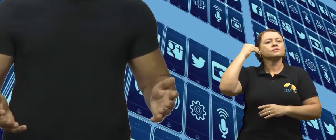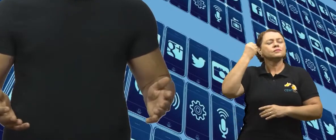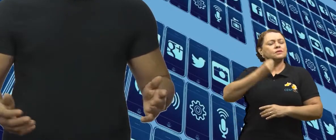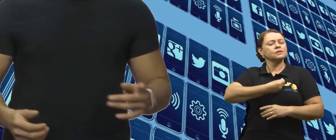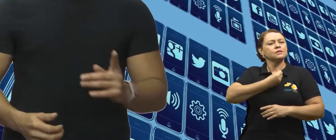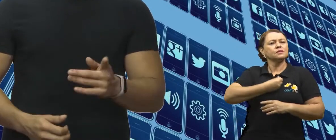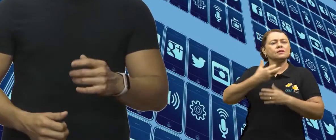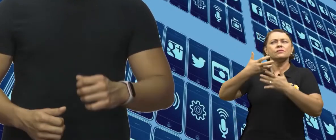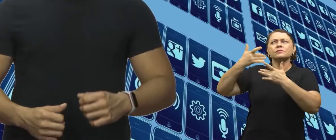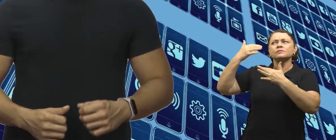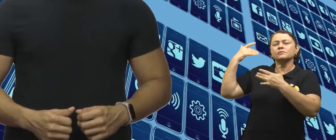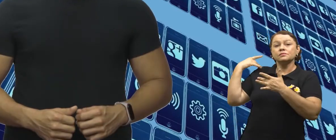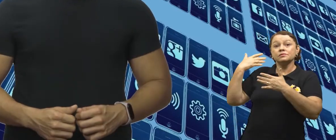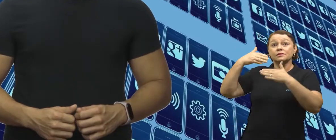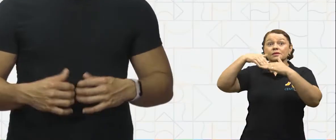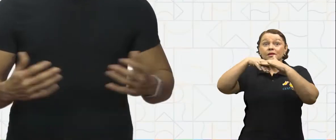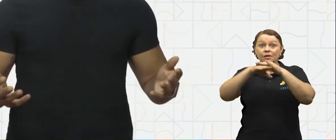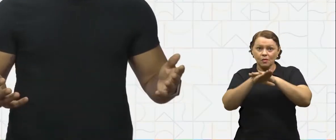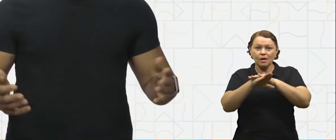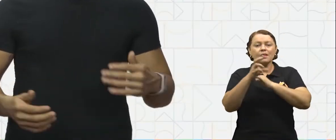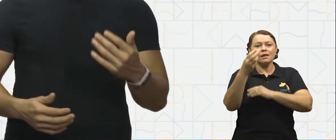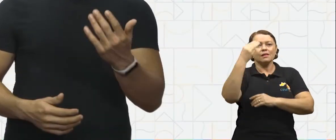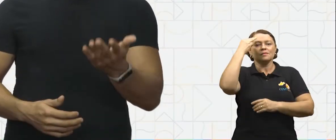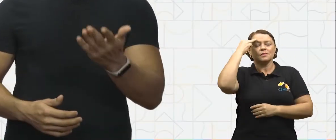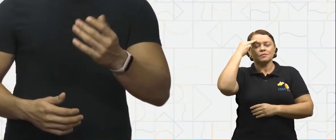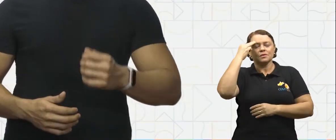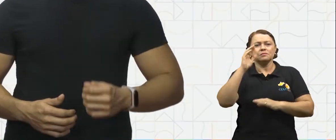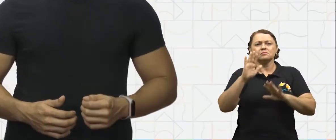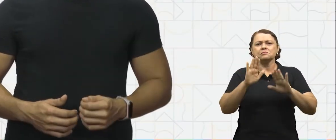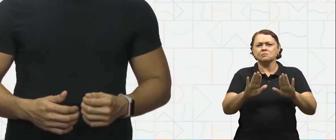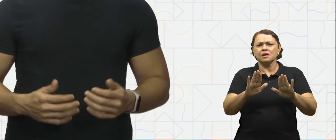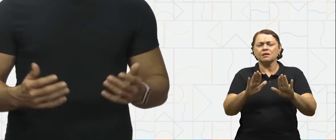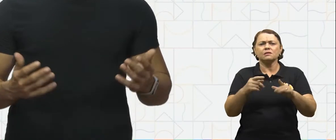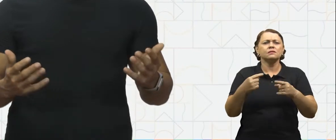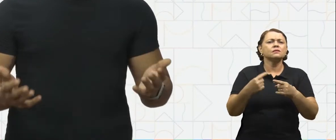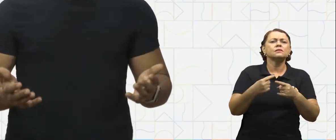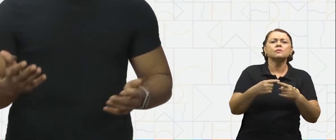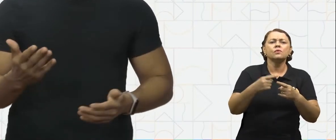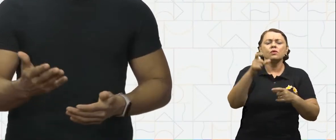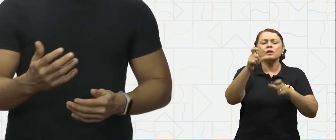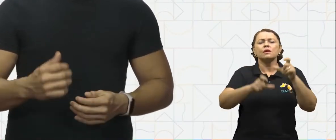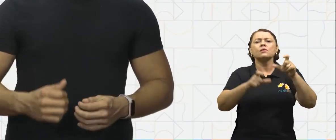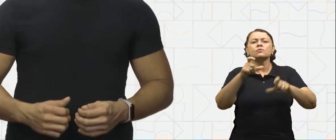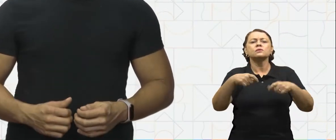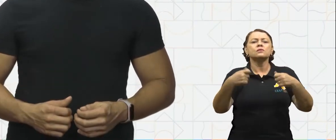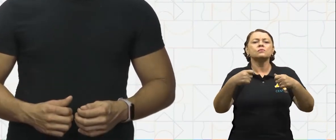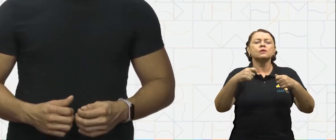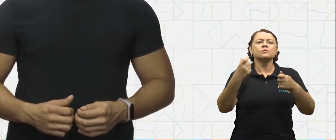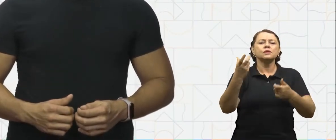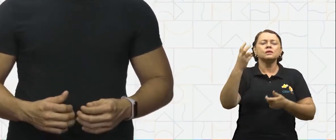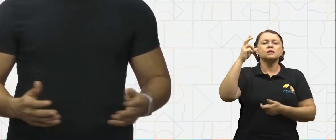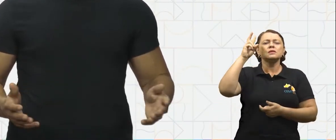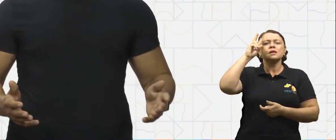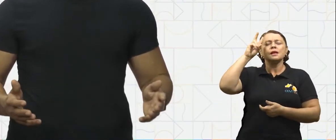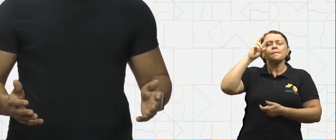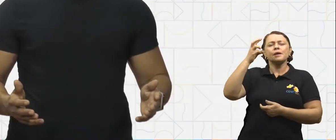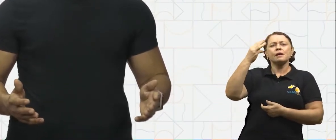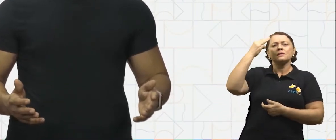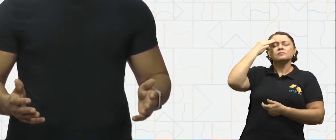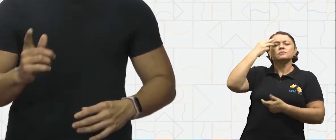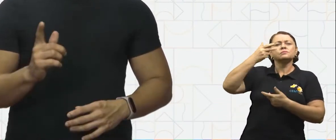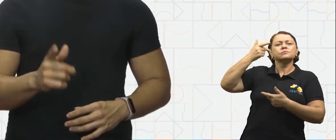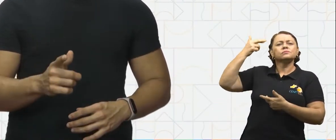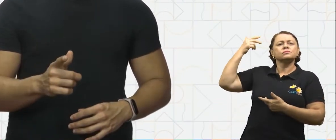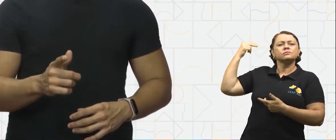que vivemos e guardá-las. Mas qual a necessidade que o ser humano tem de preservar a memória? Você imagina o